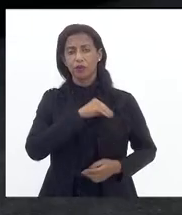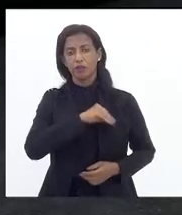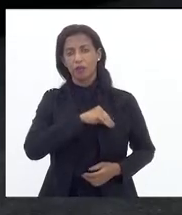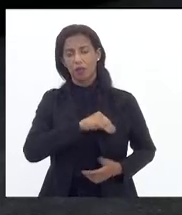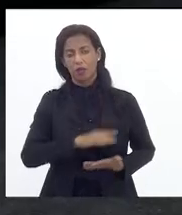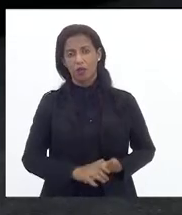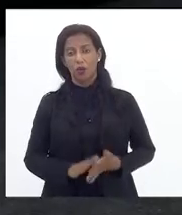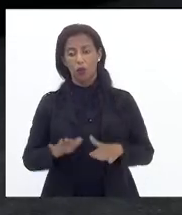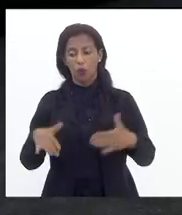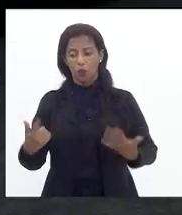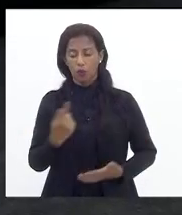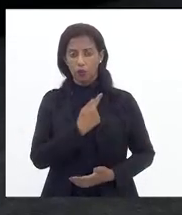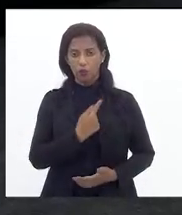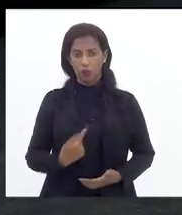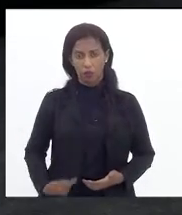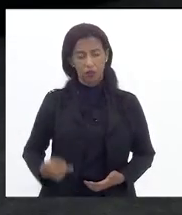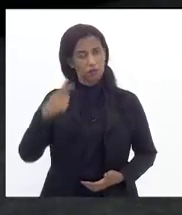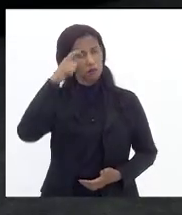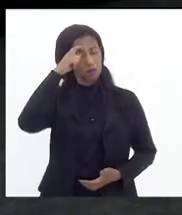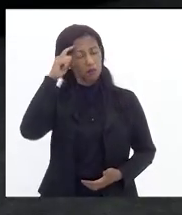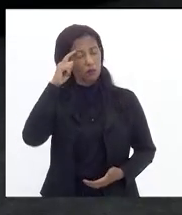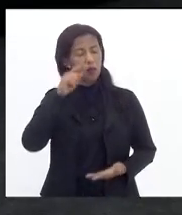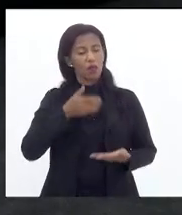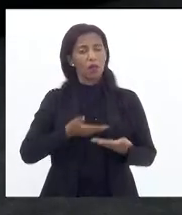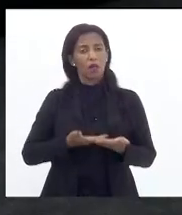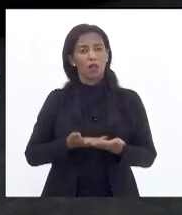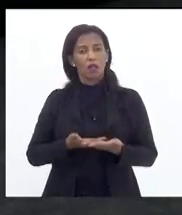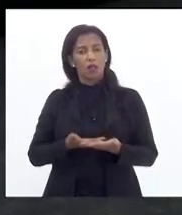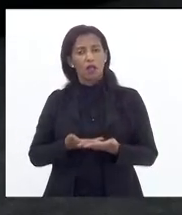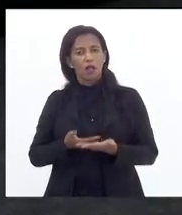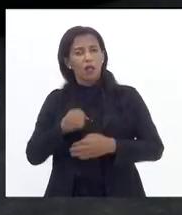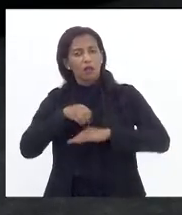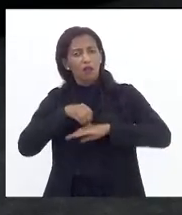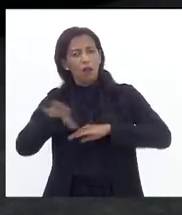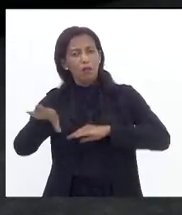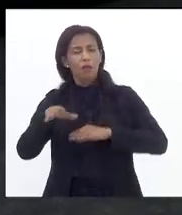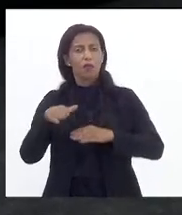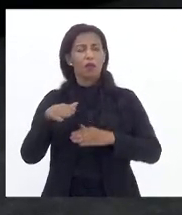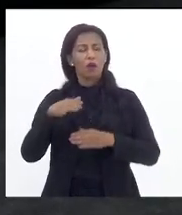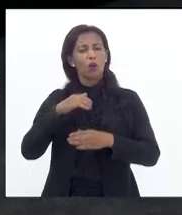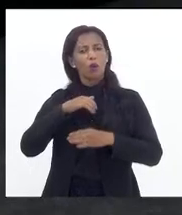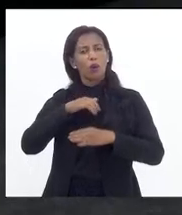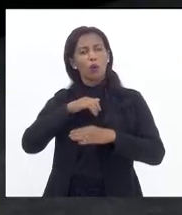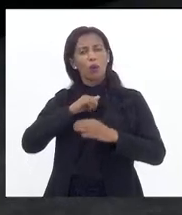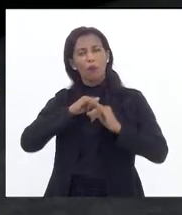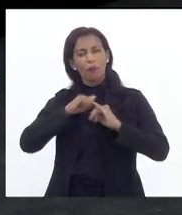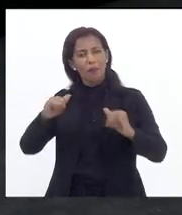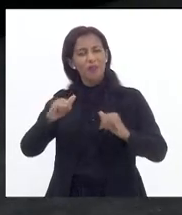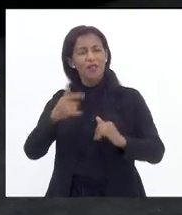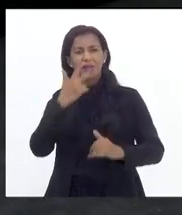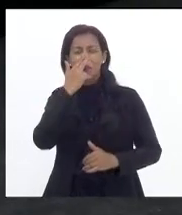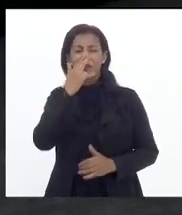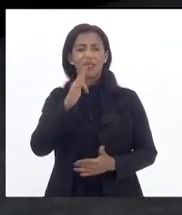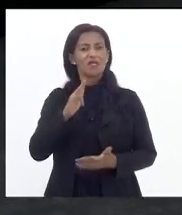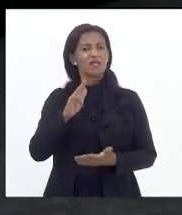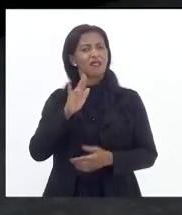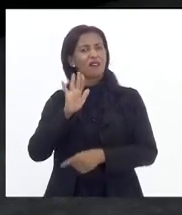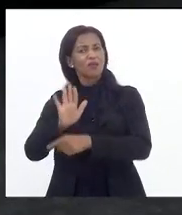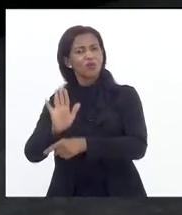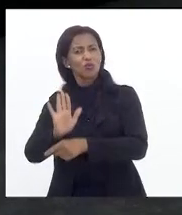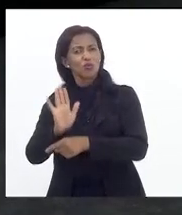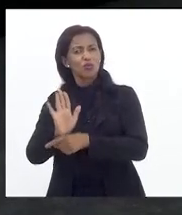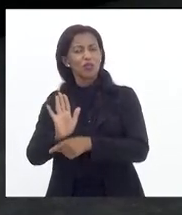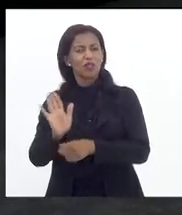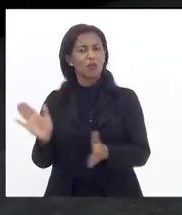quando o governador Cláudio Castro encaminha uma mensagem dessa ele tá contribuindo com esse processo